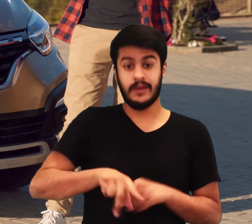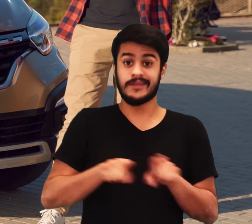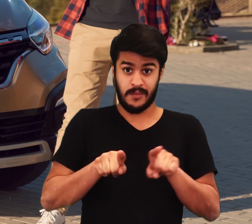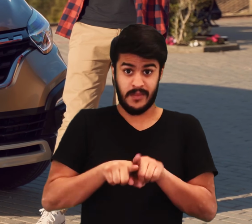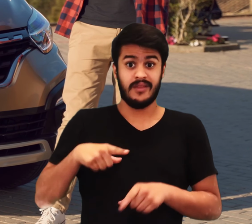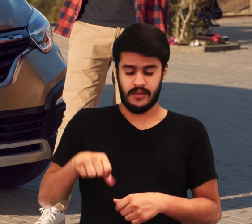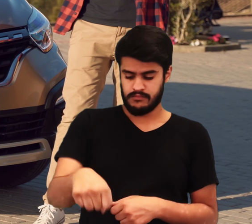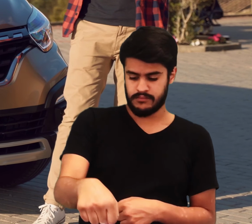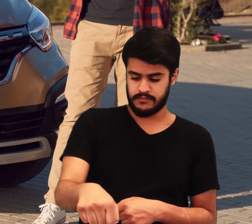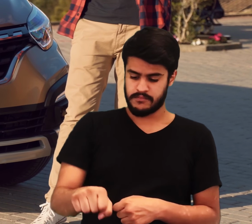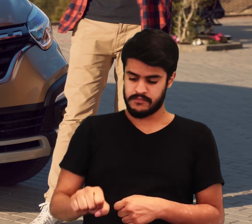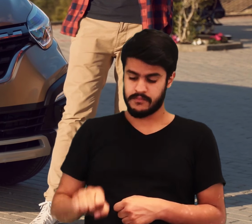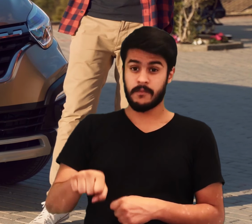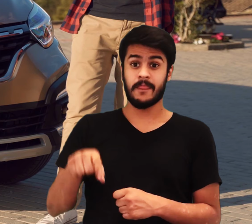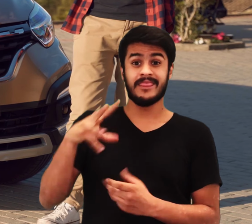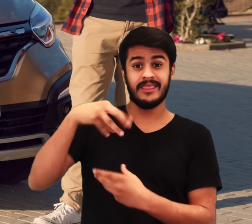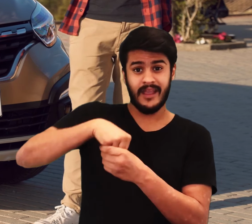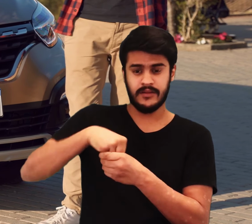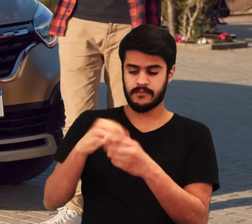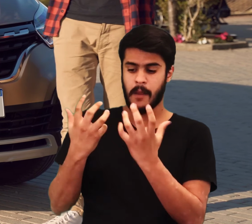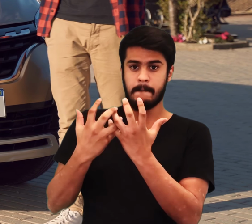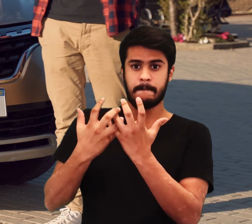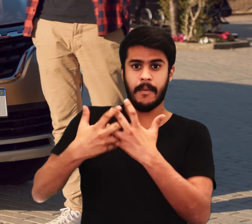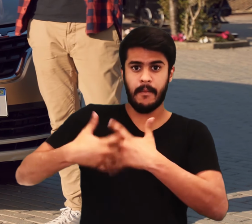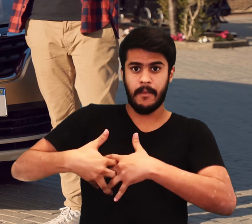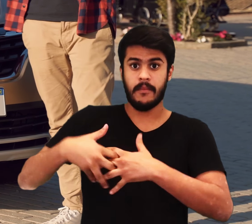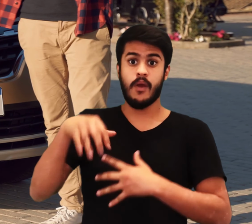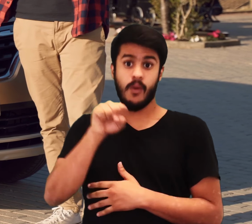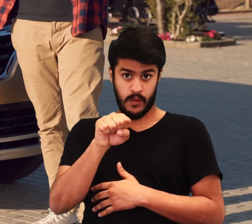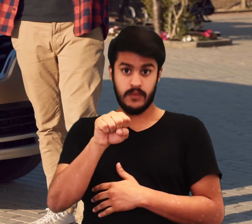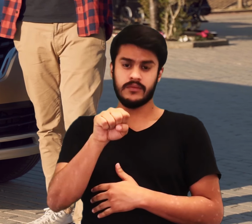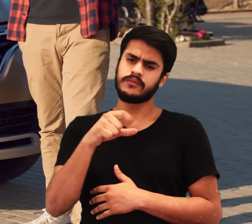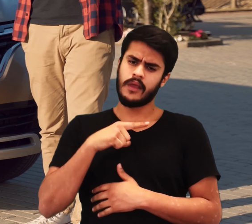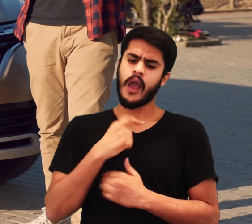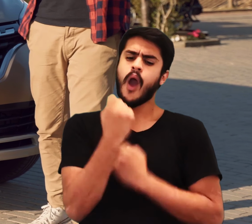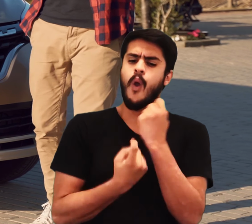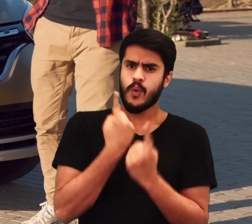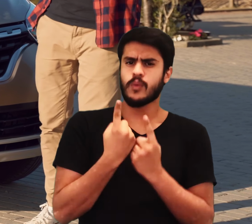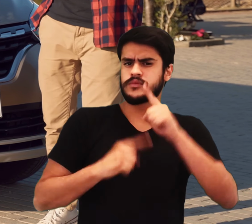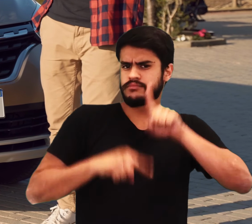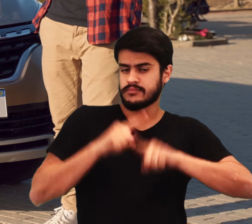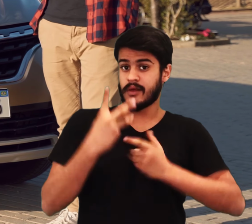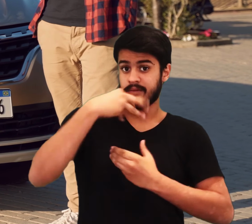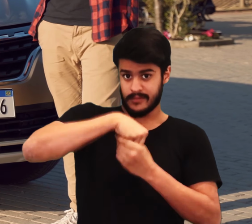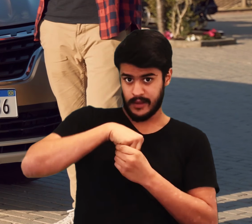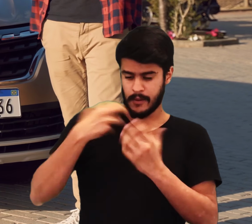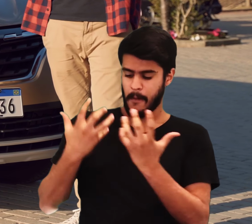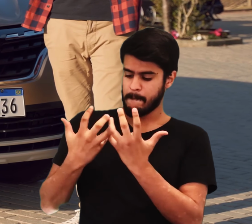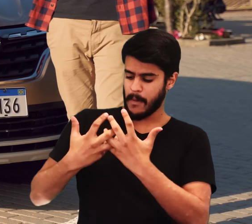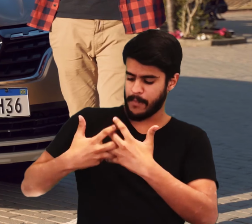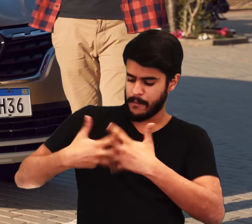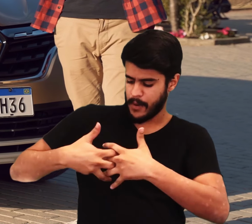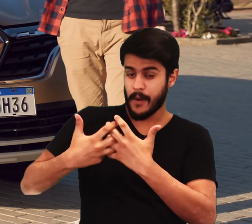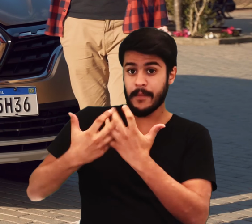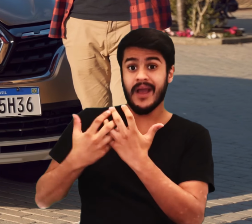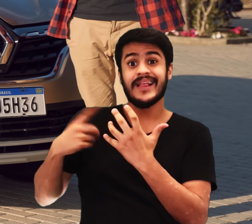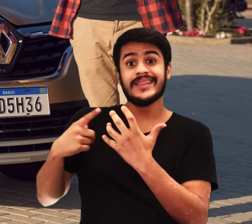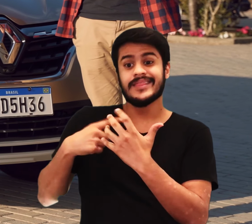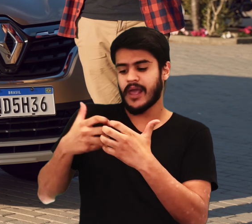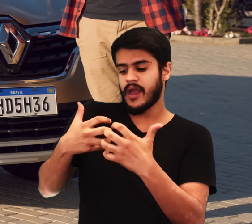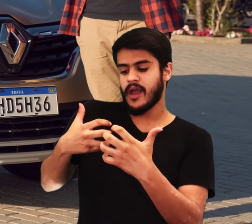X-Tronic, ele tem oito marchas simuladas e de acordo com a Renault, houve algumas evoluções aí em termos de componentes. Então a gente tem uma amplitude maior